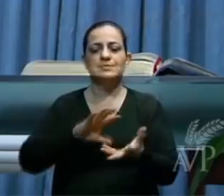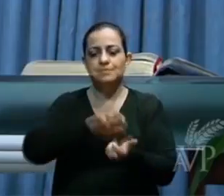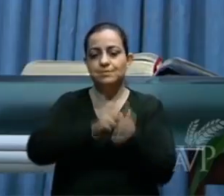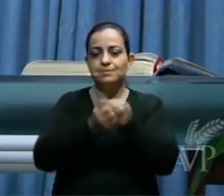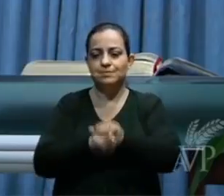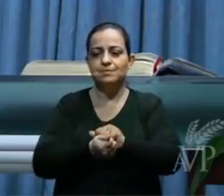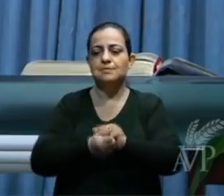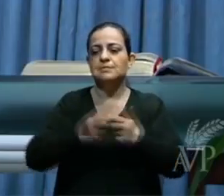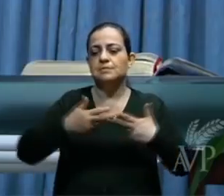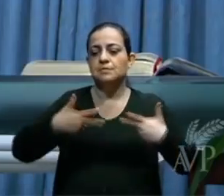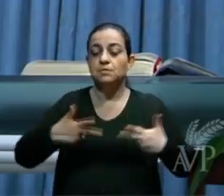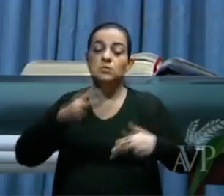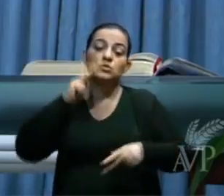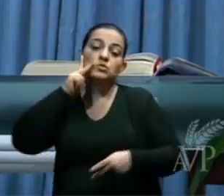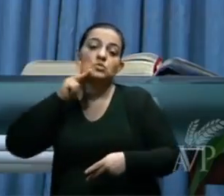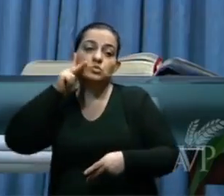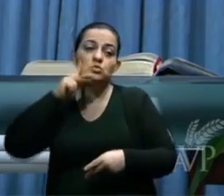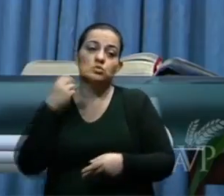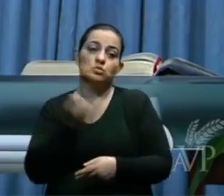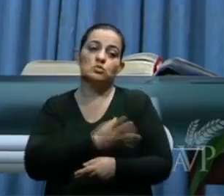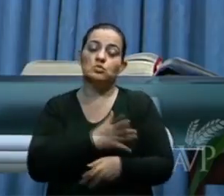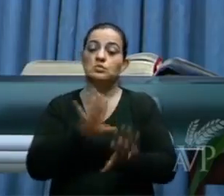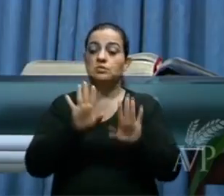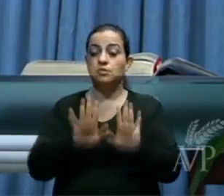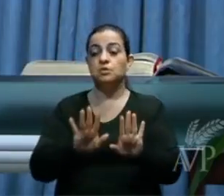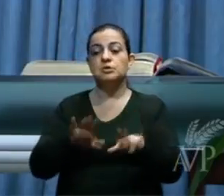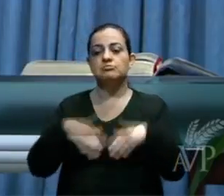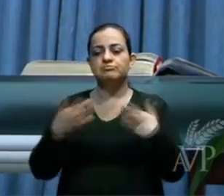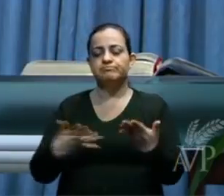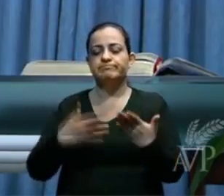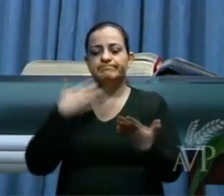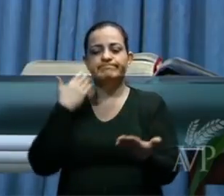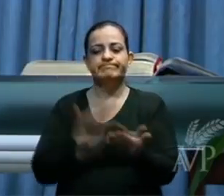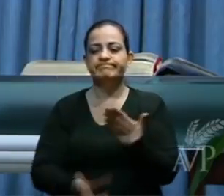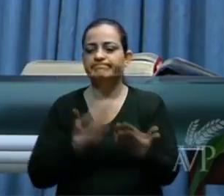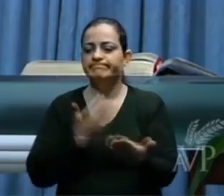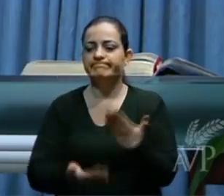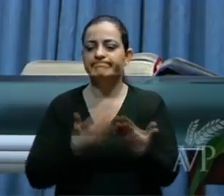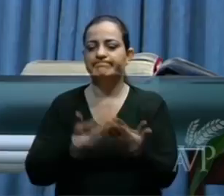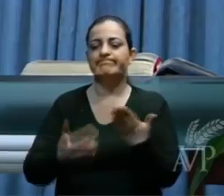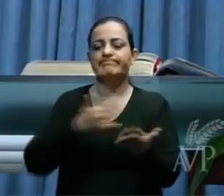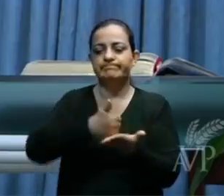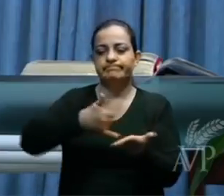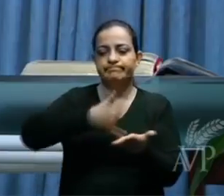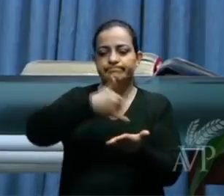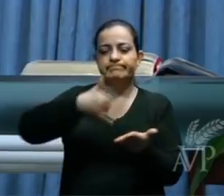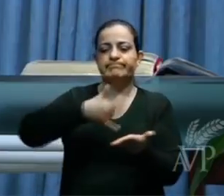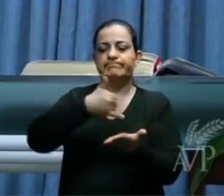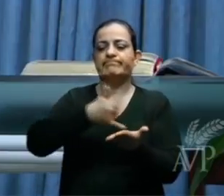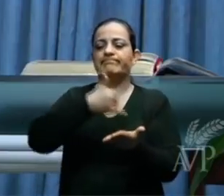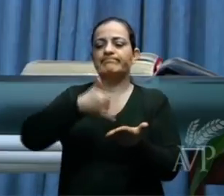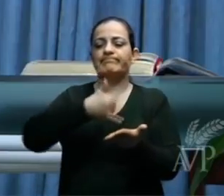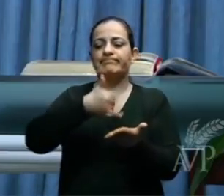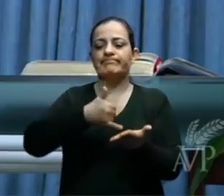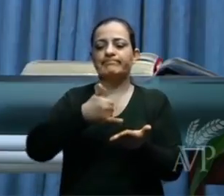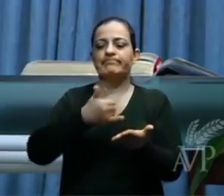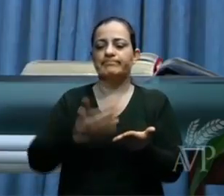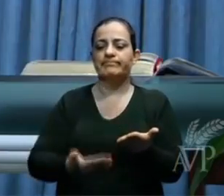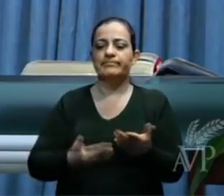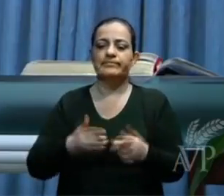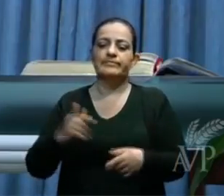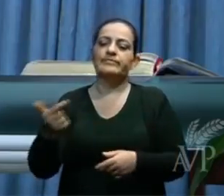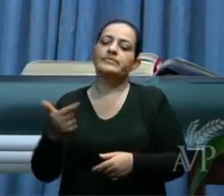bem com vinho novo mas quando ele perde esse azeite não tem mais o espírito